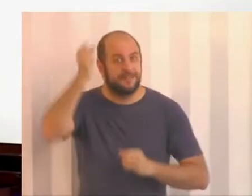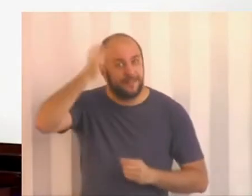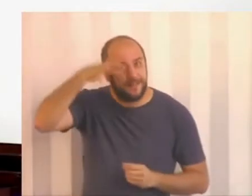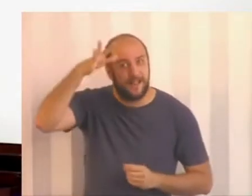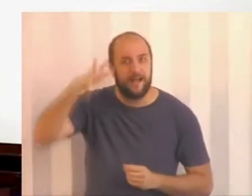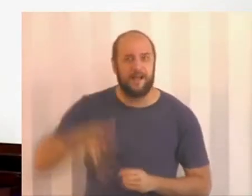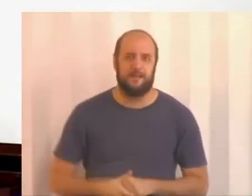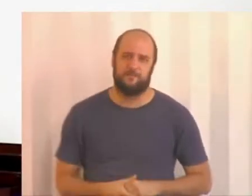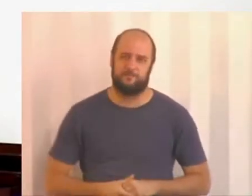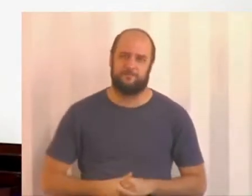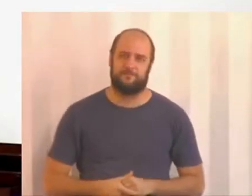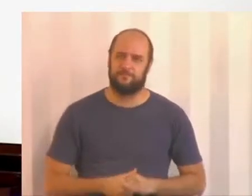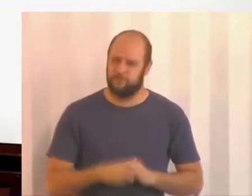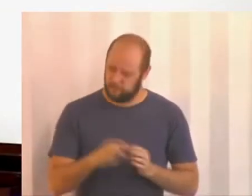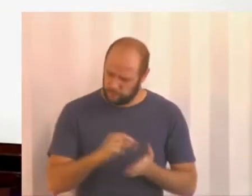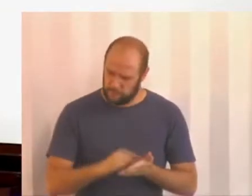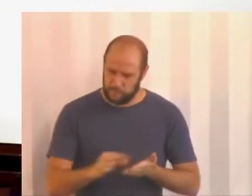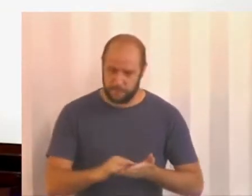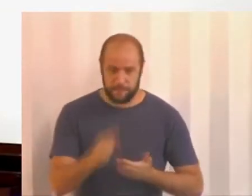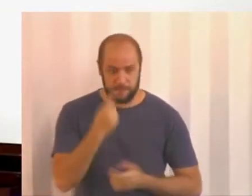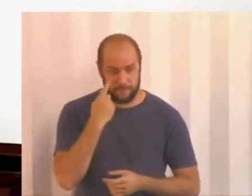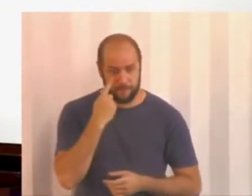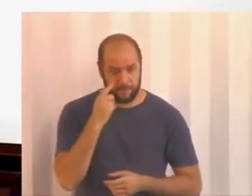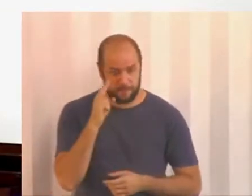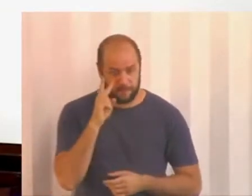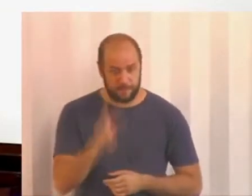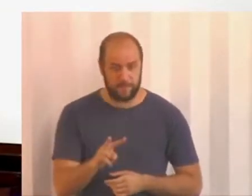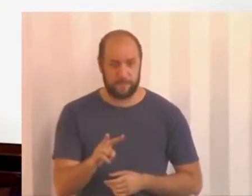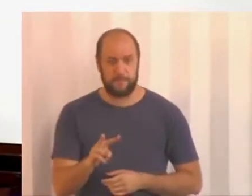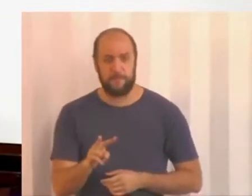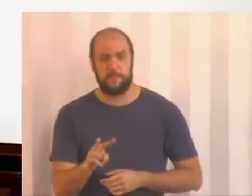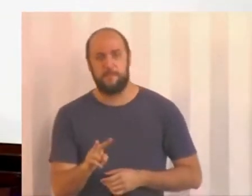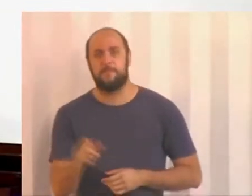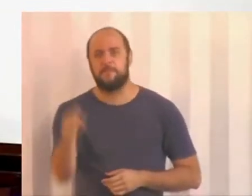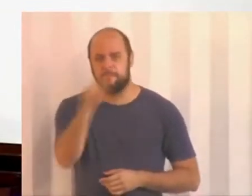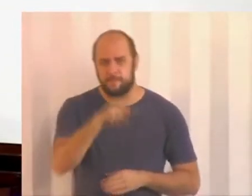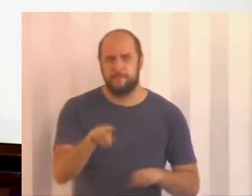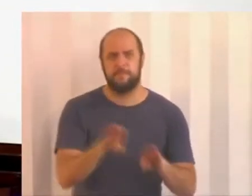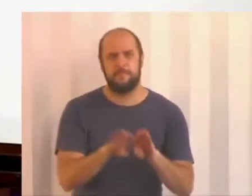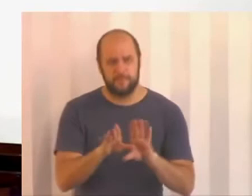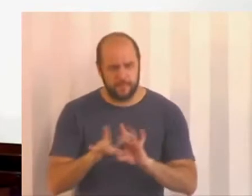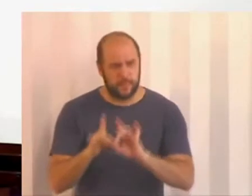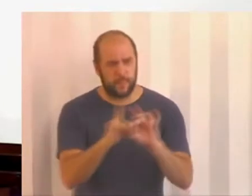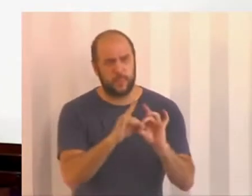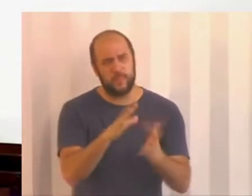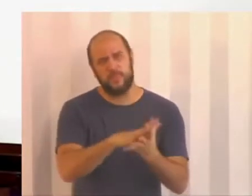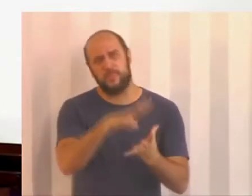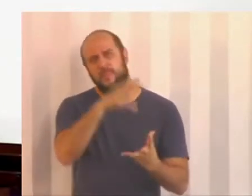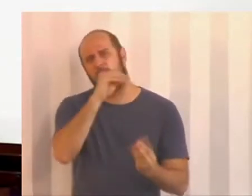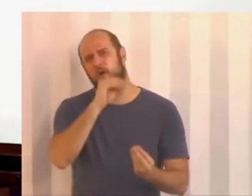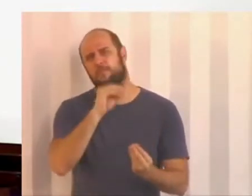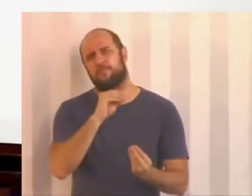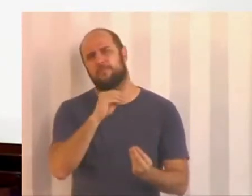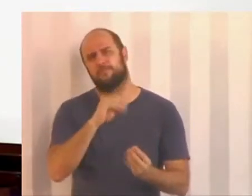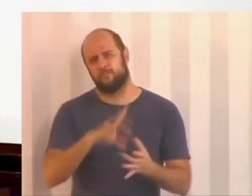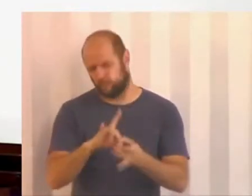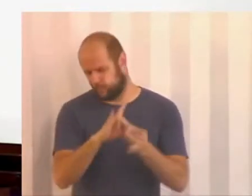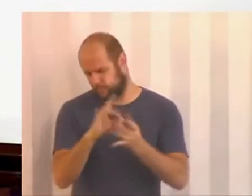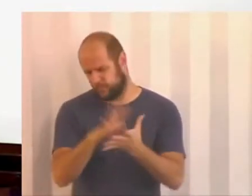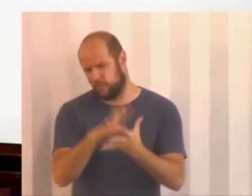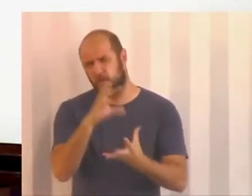propósito. E aí ele vai evidenciar isso, dizendo também, sejais unidos de alma. E unido de alma